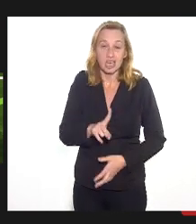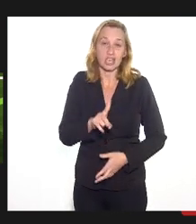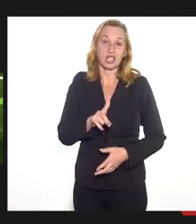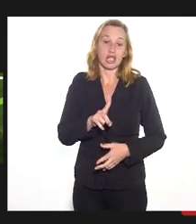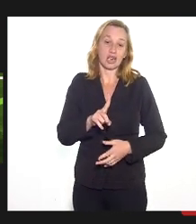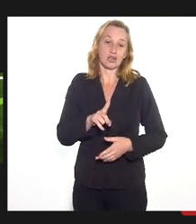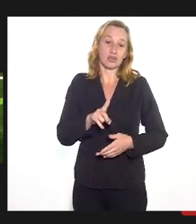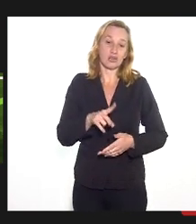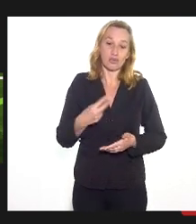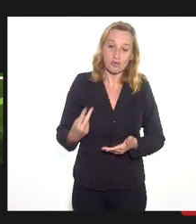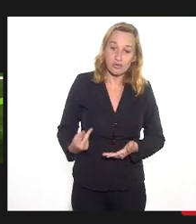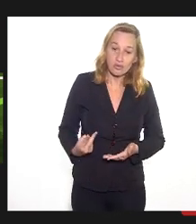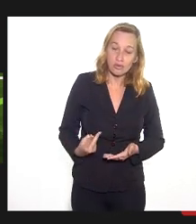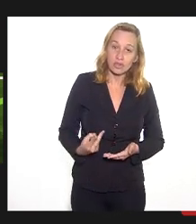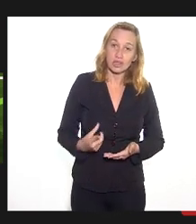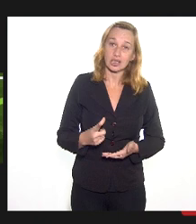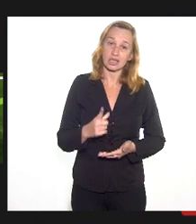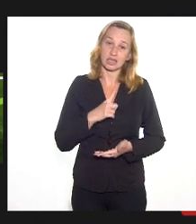que já é,